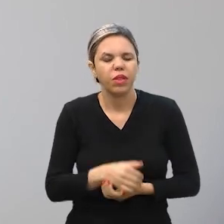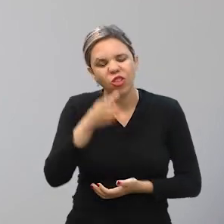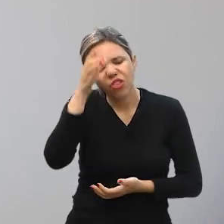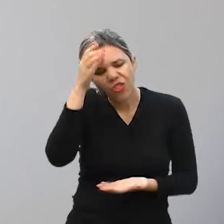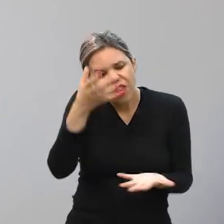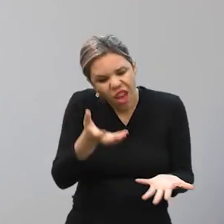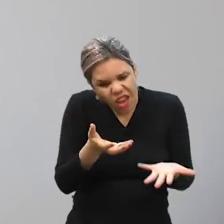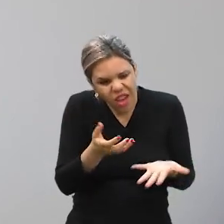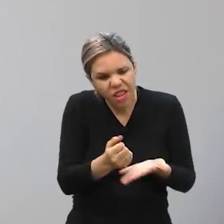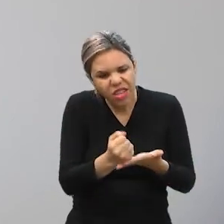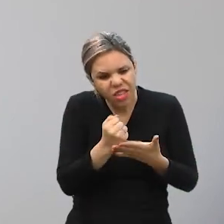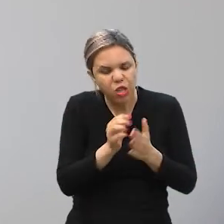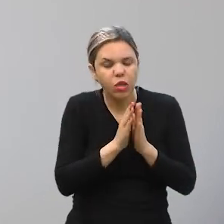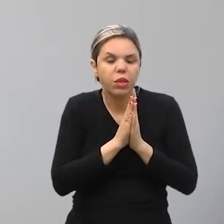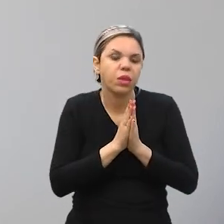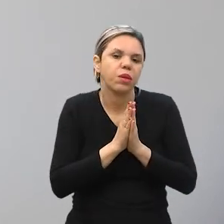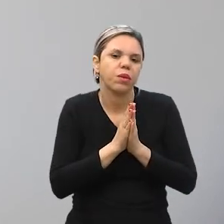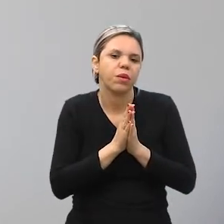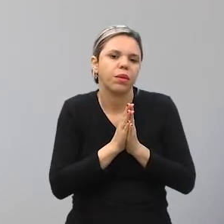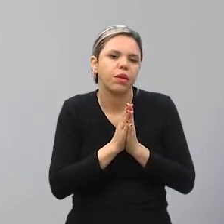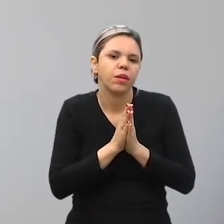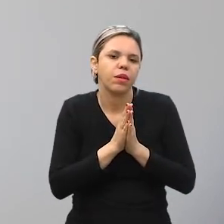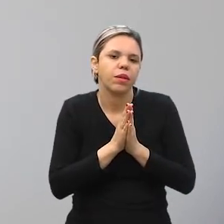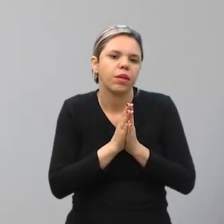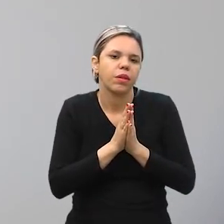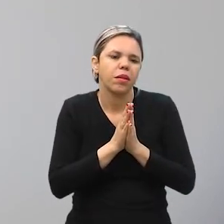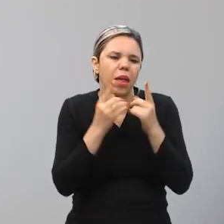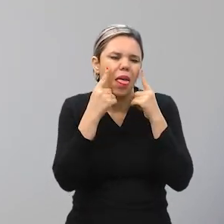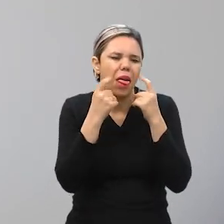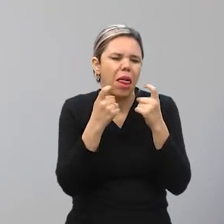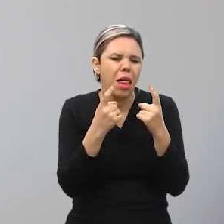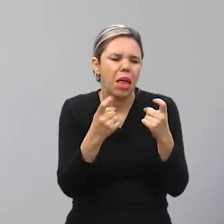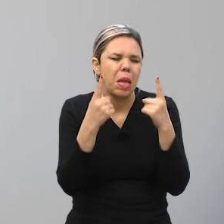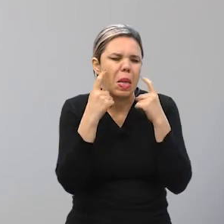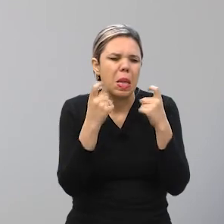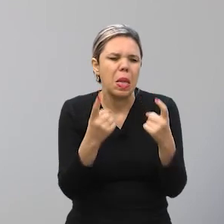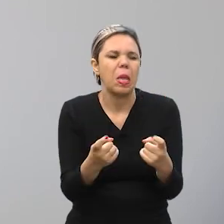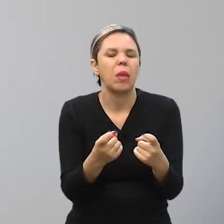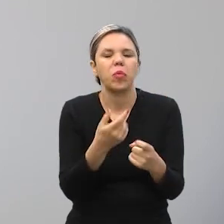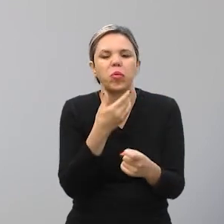Tia, eu quero, tia. Aí ele cai num pranto